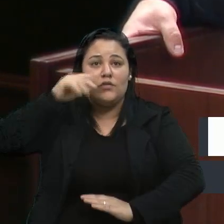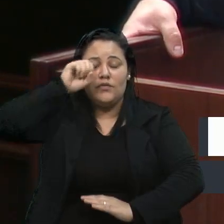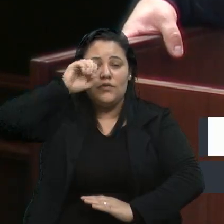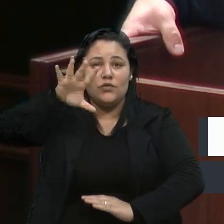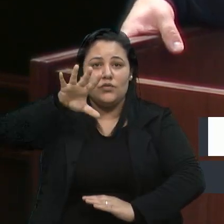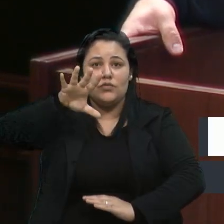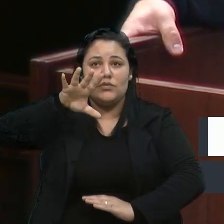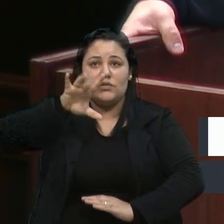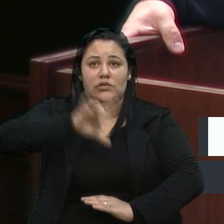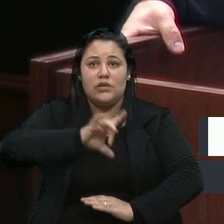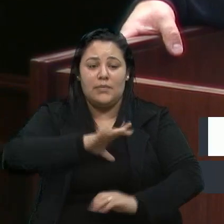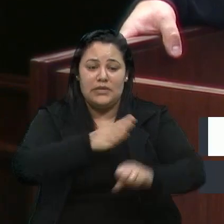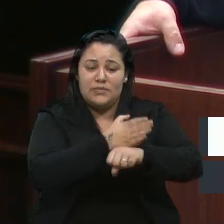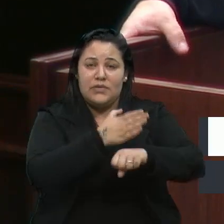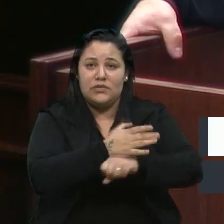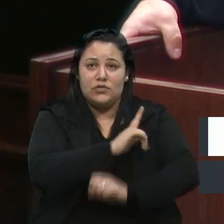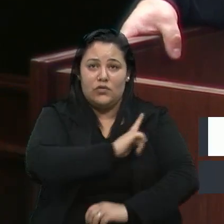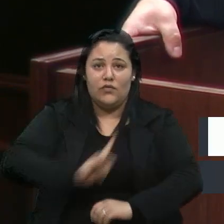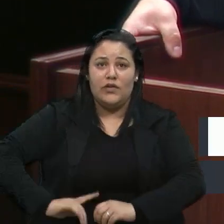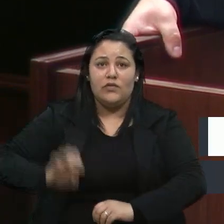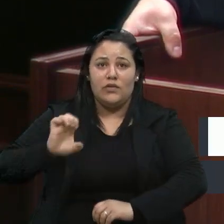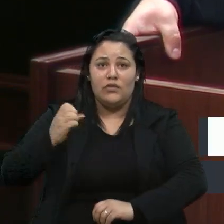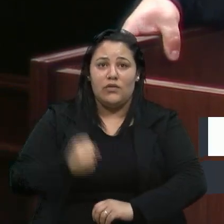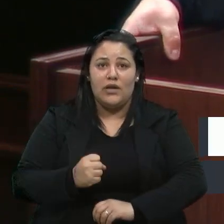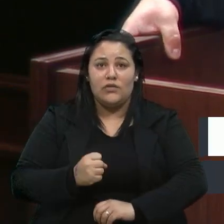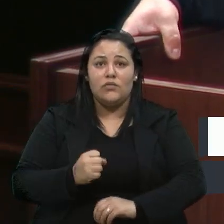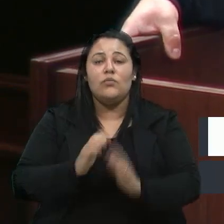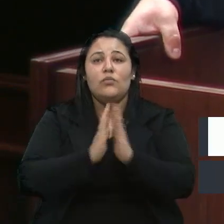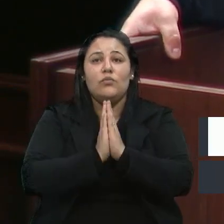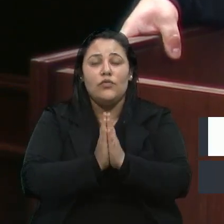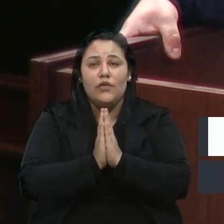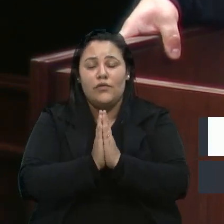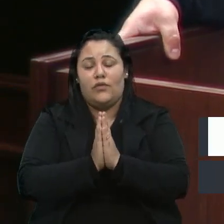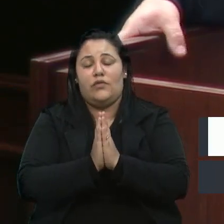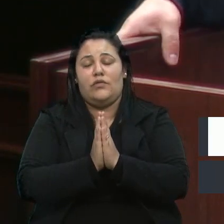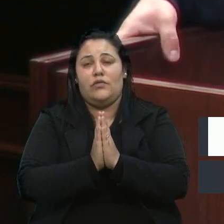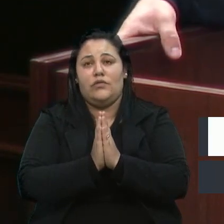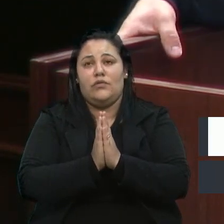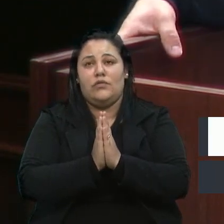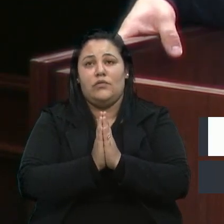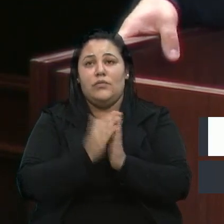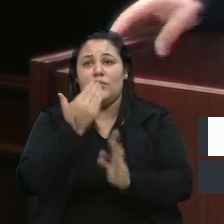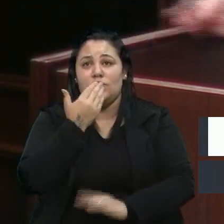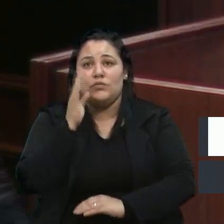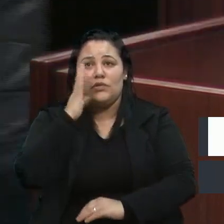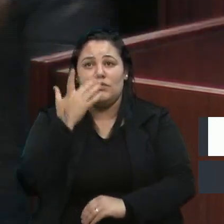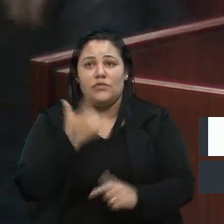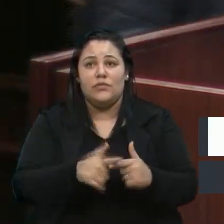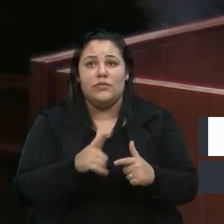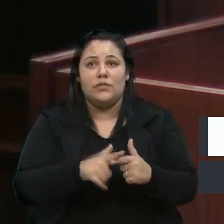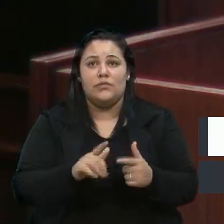governo Leite. Por favor, peçam para eles resolver esse problema aí. Obrigado.